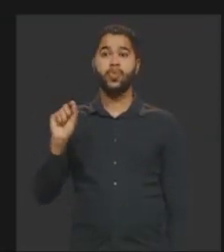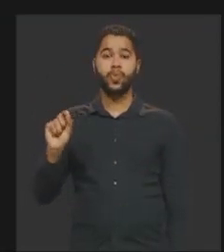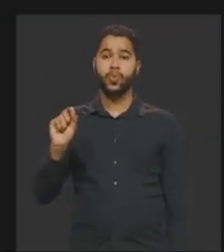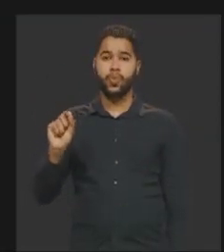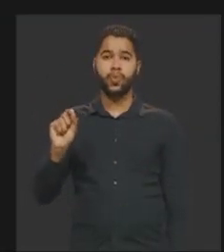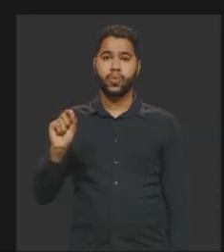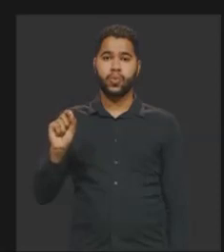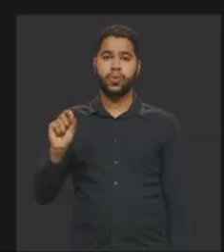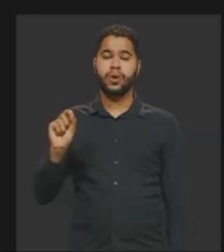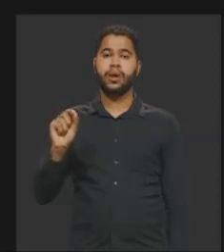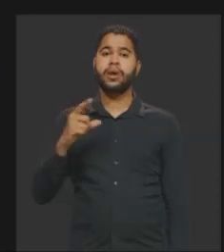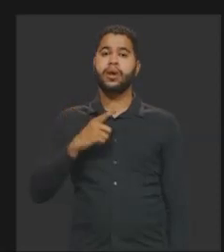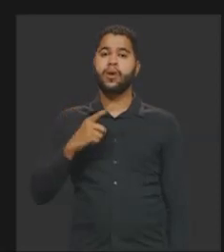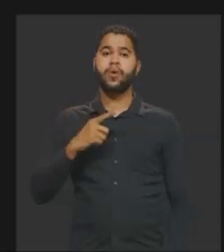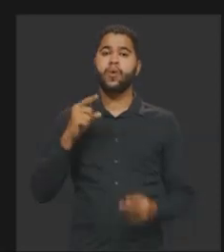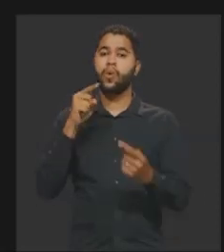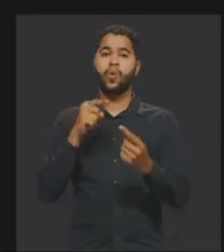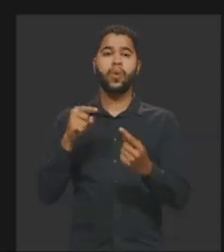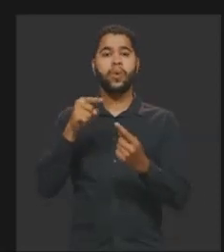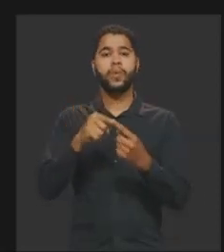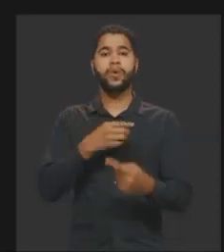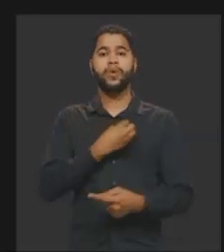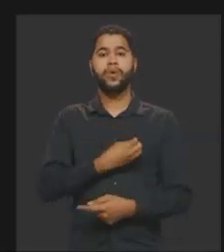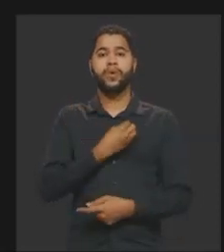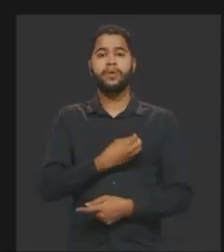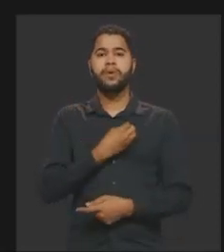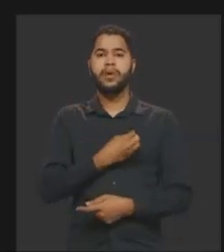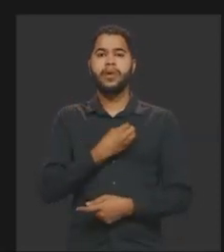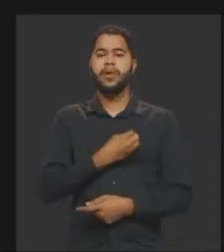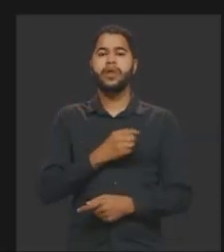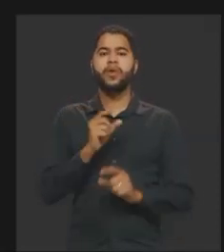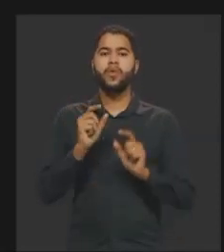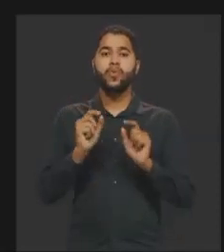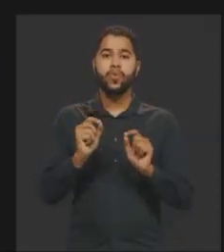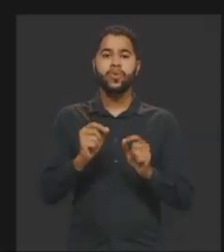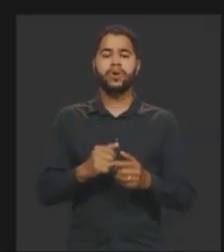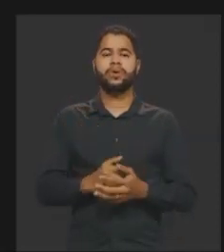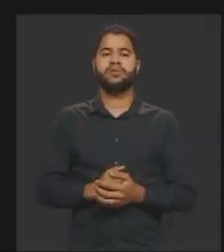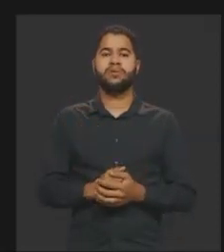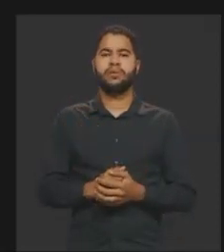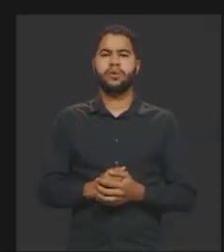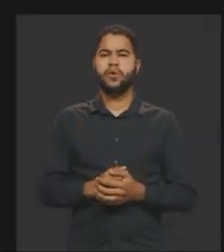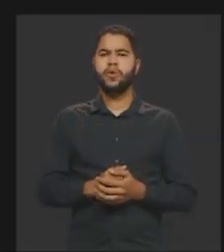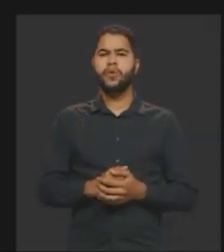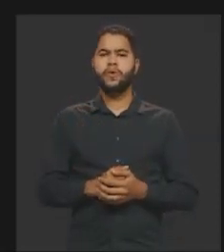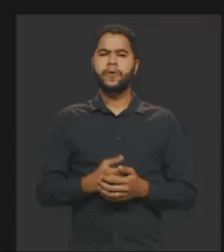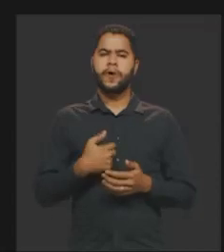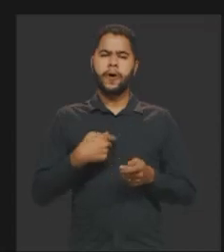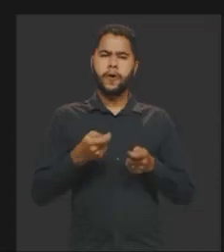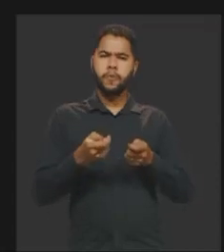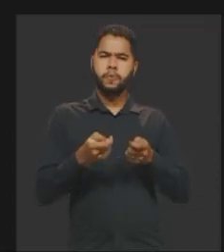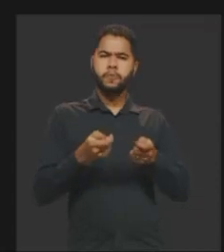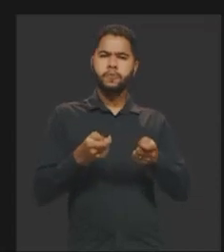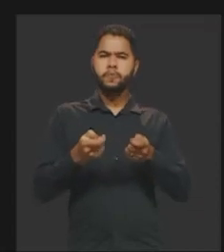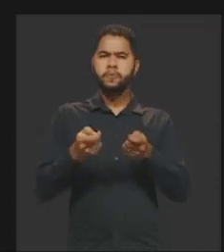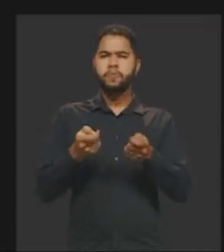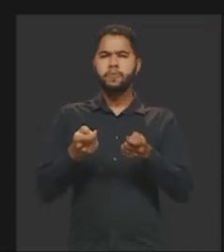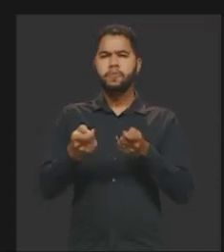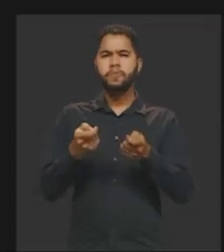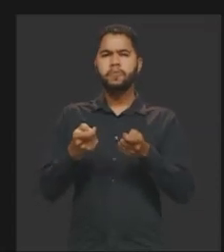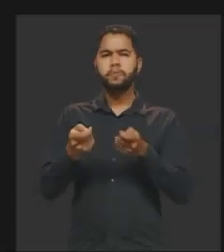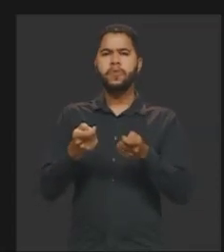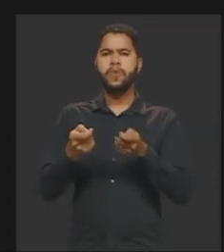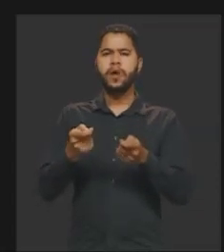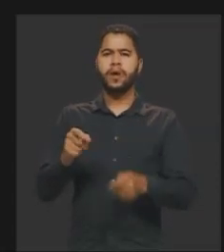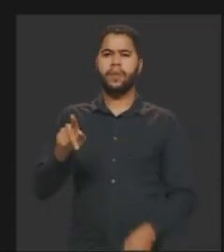cuja o grande objetivo da vida era perseguir, era dominar ou o domínio da plein